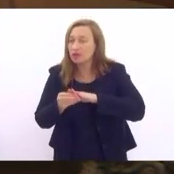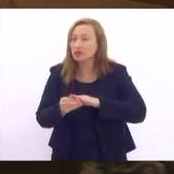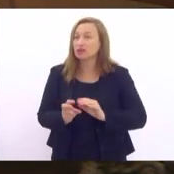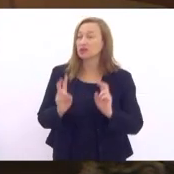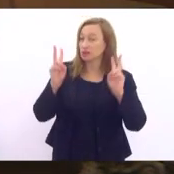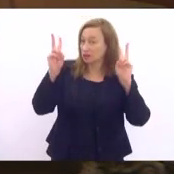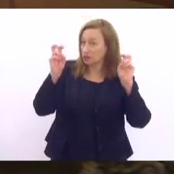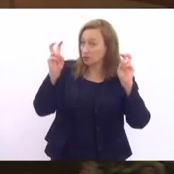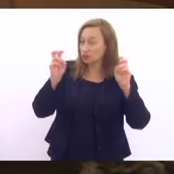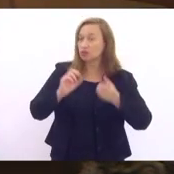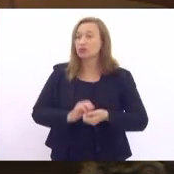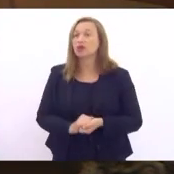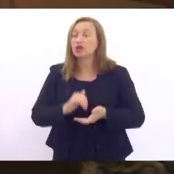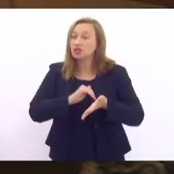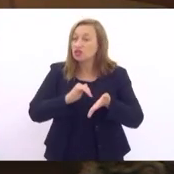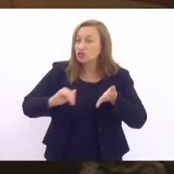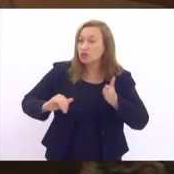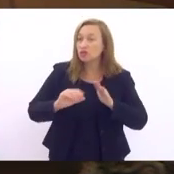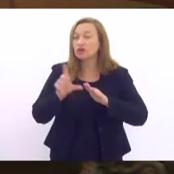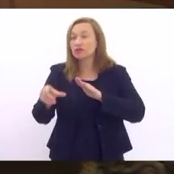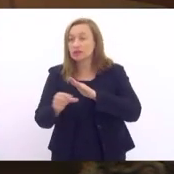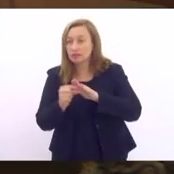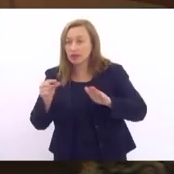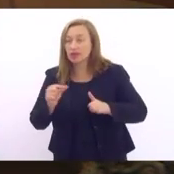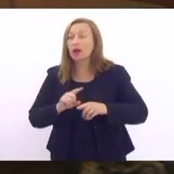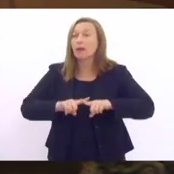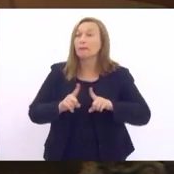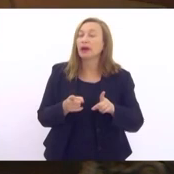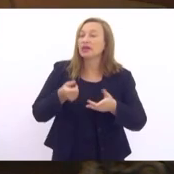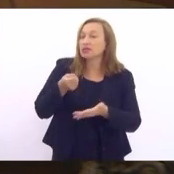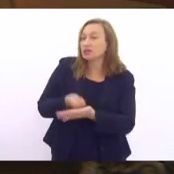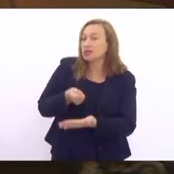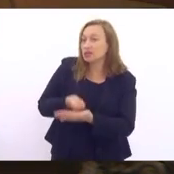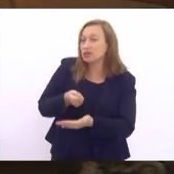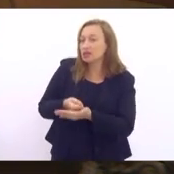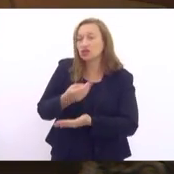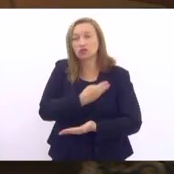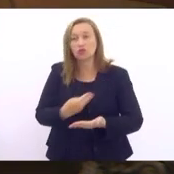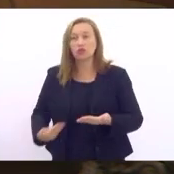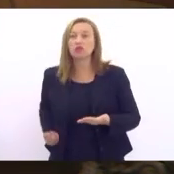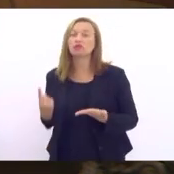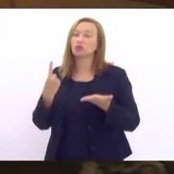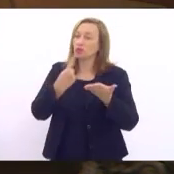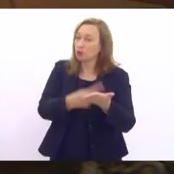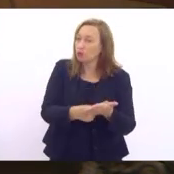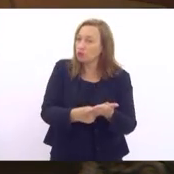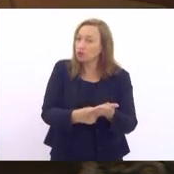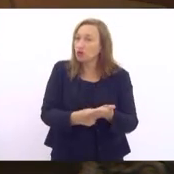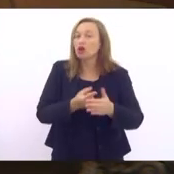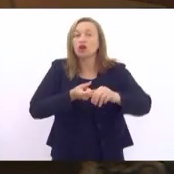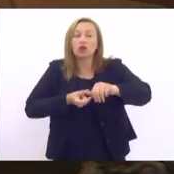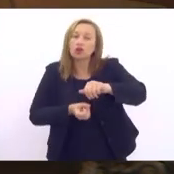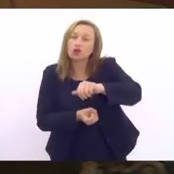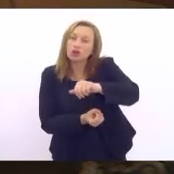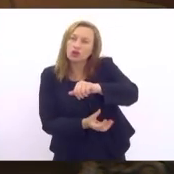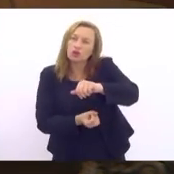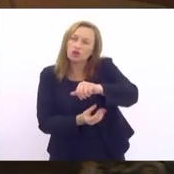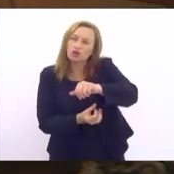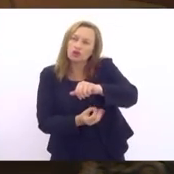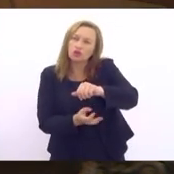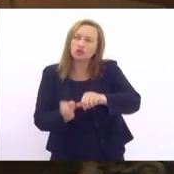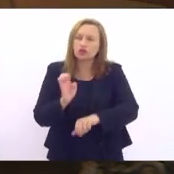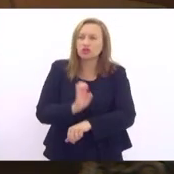emenda, mas cobra do governo esse compromisso de que o Fundo Estadual de Habitação de Interesse Social funcione